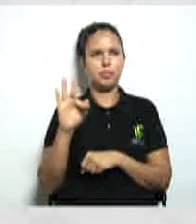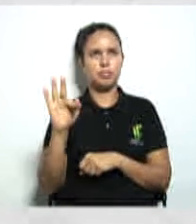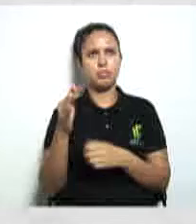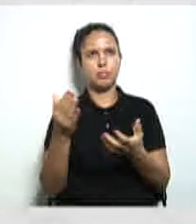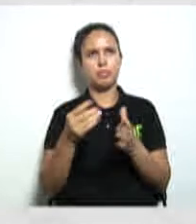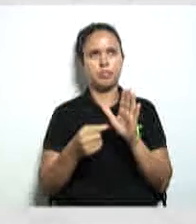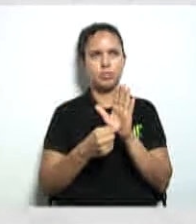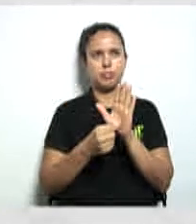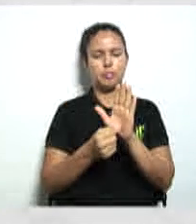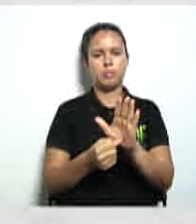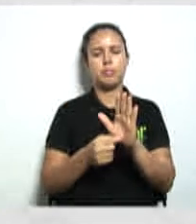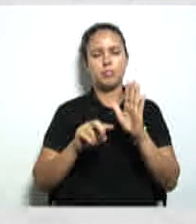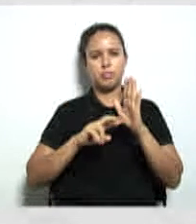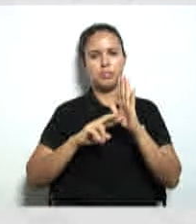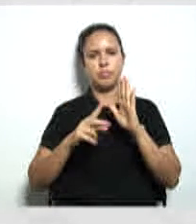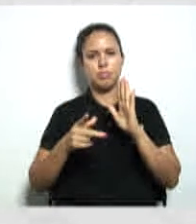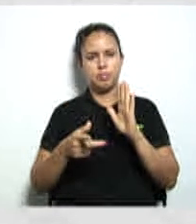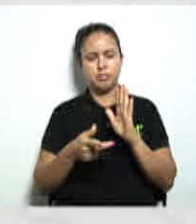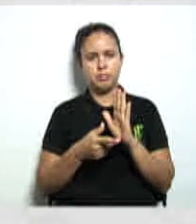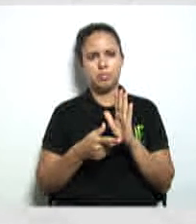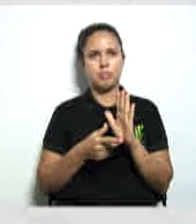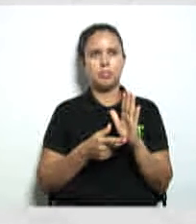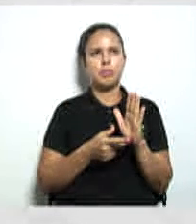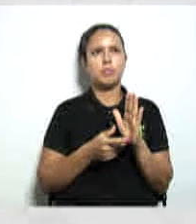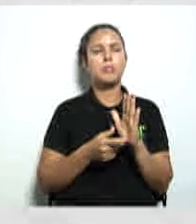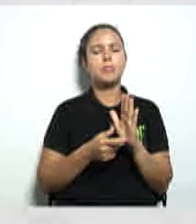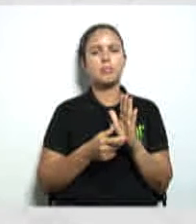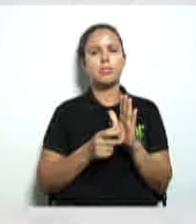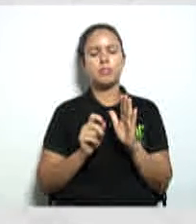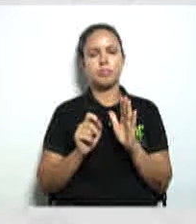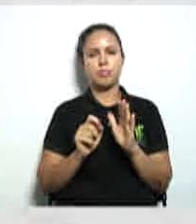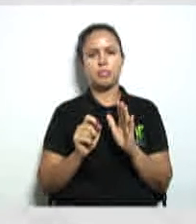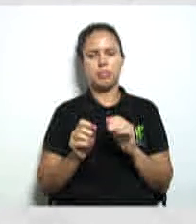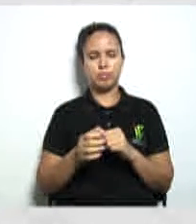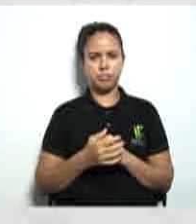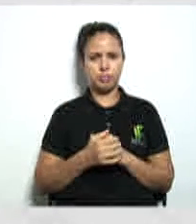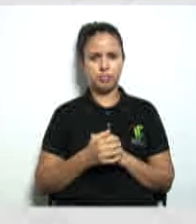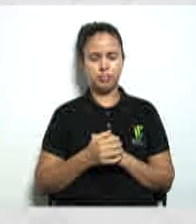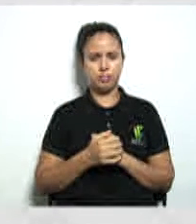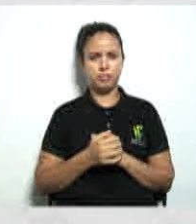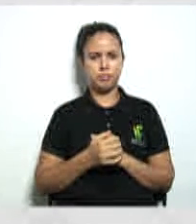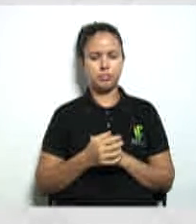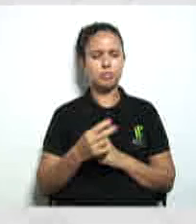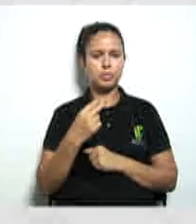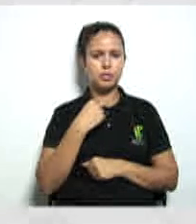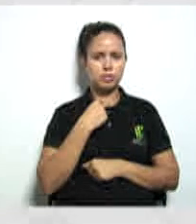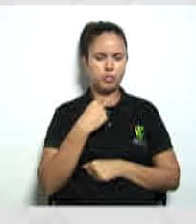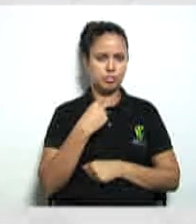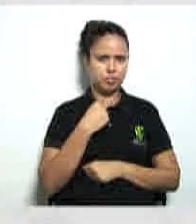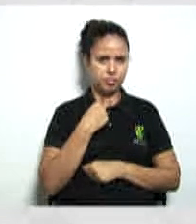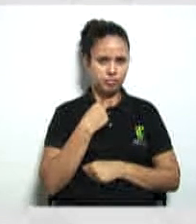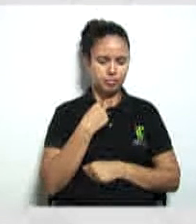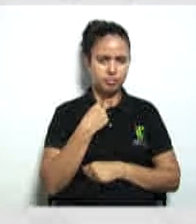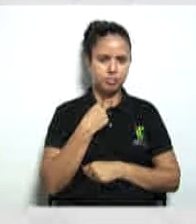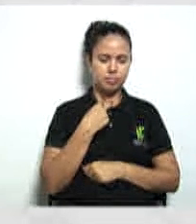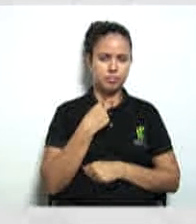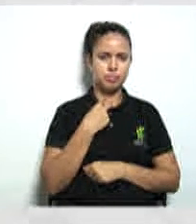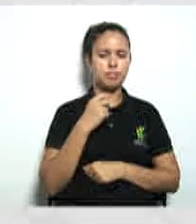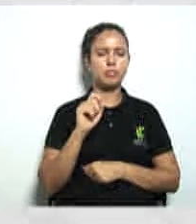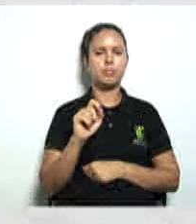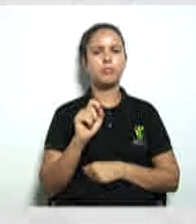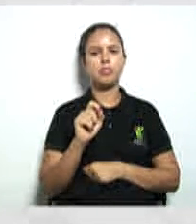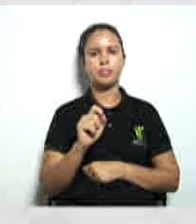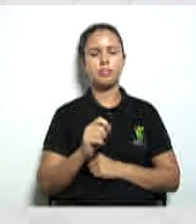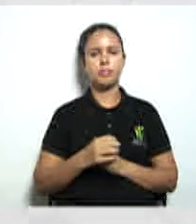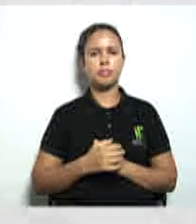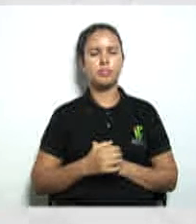que significa essa palavrinha vedada, né? Ela fala o seguinte: vedada é de caráter paramilitar. É o seguinte,